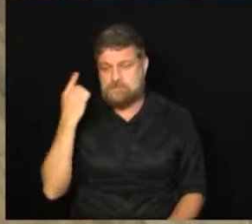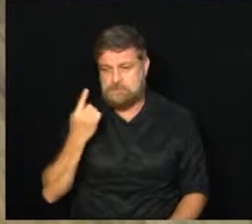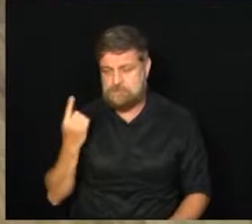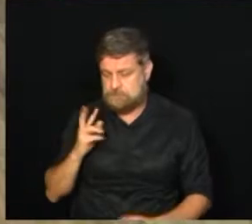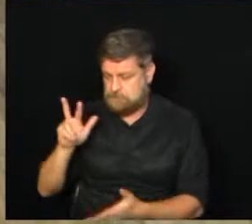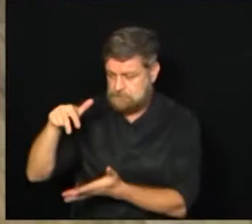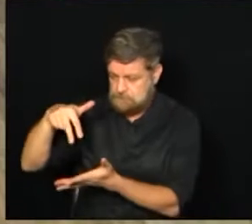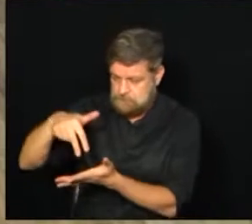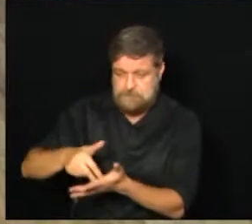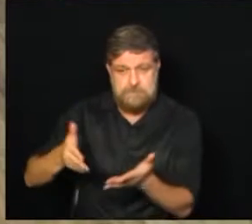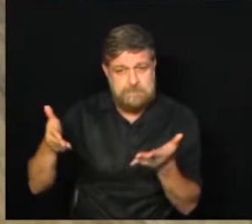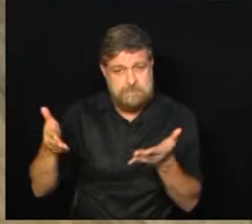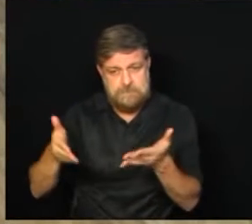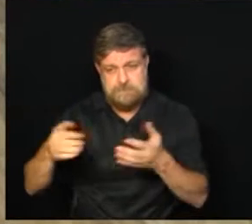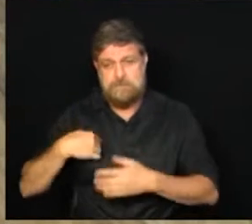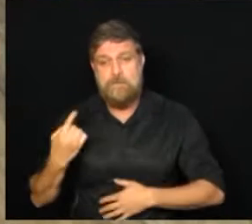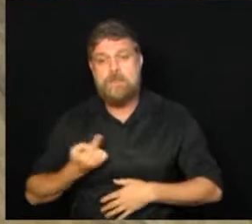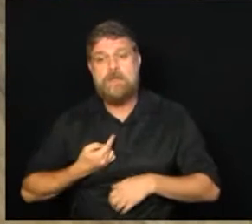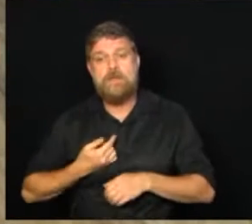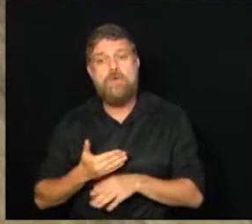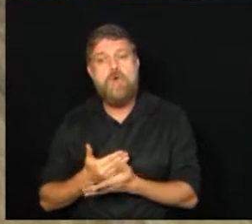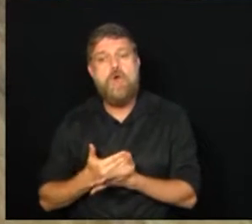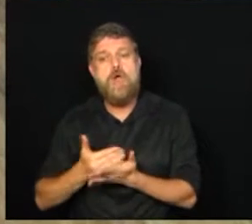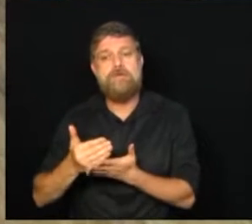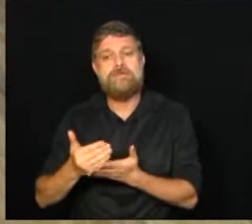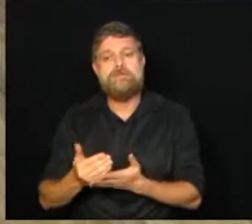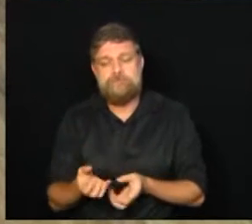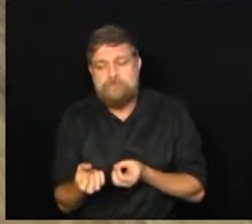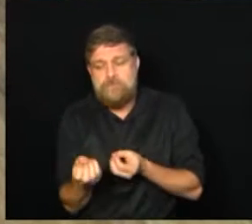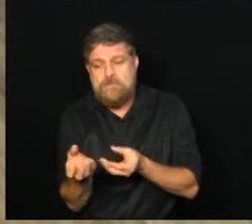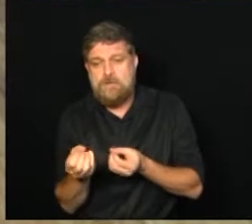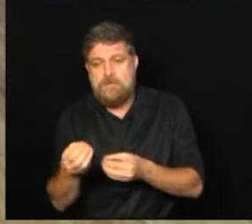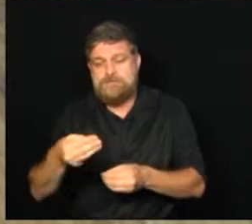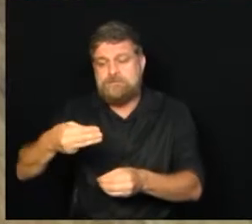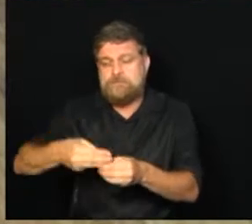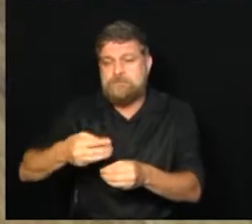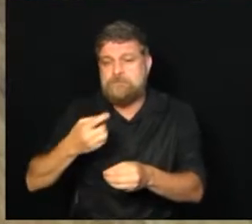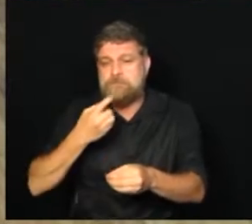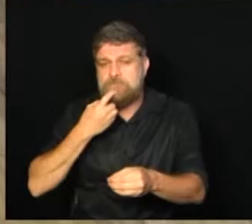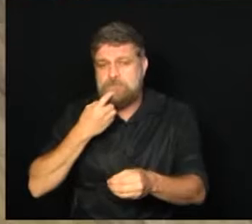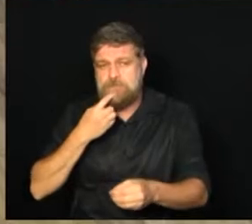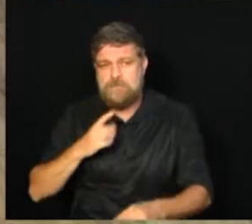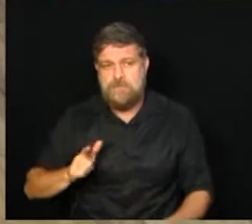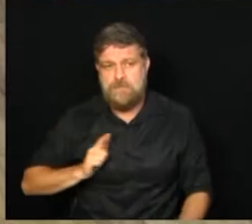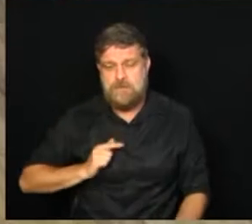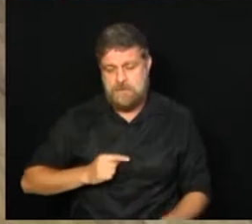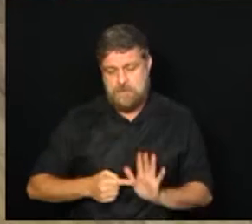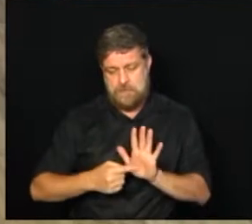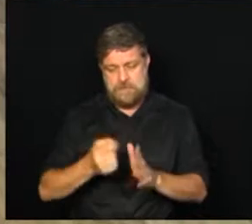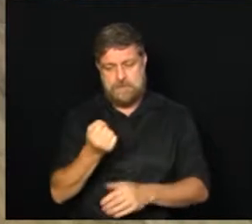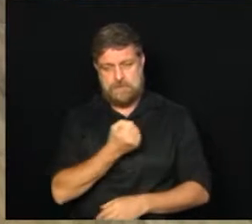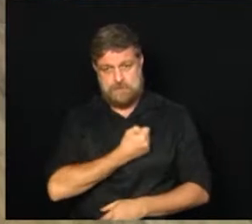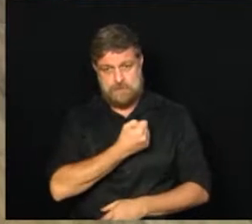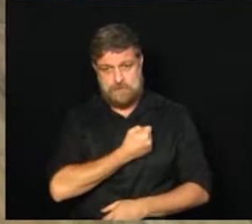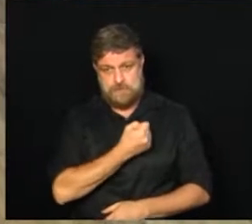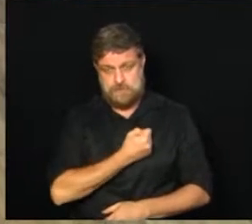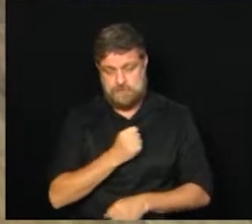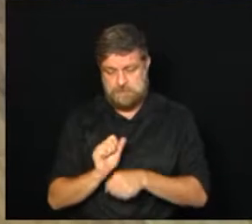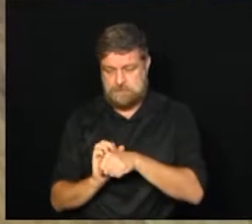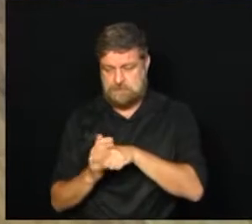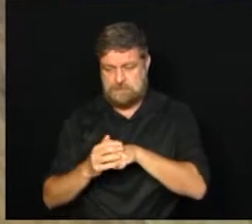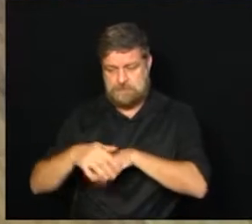nos nossos estúdios, então nós vamos começar com as notícias da metrópole de Campinas, fazendo aquela atualização diária dos